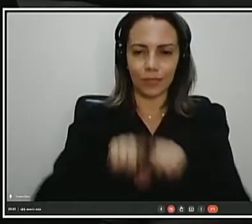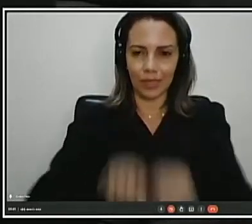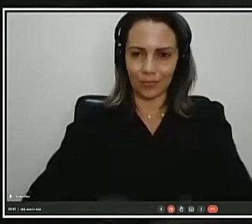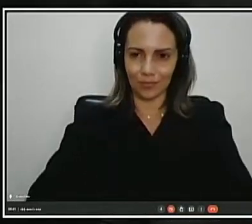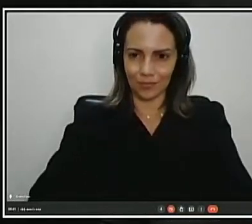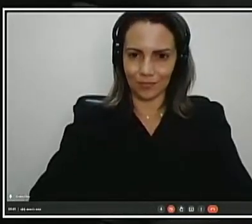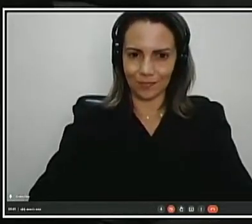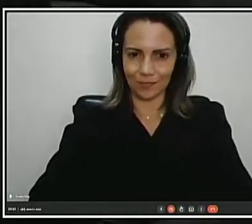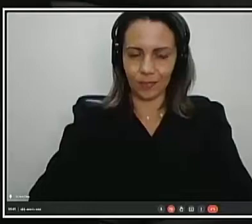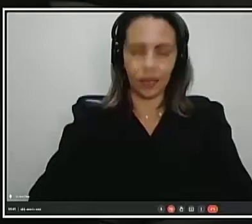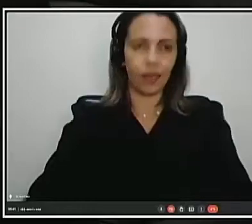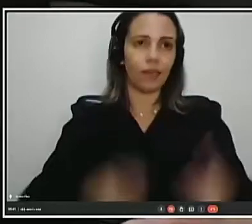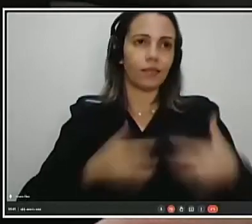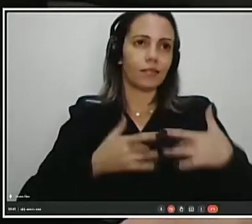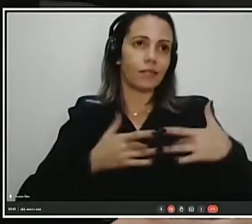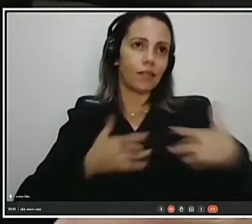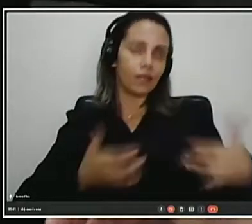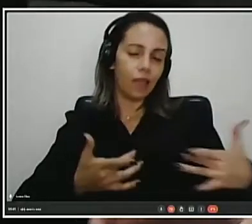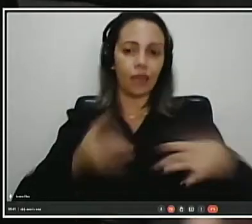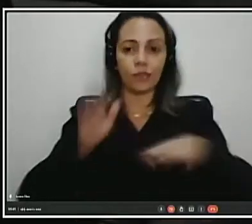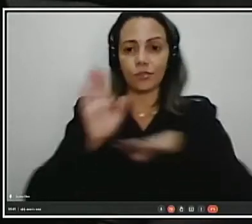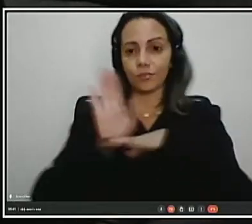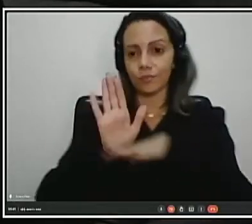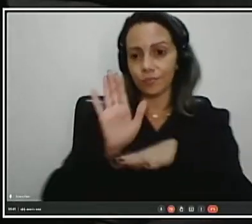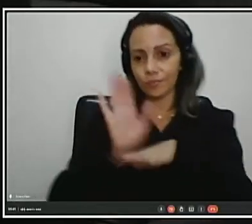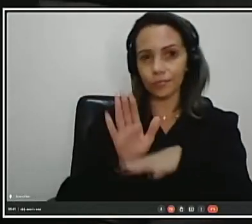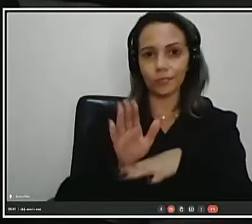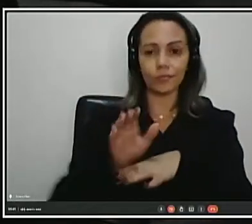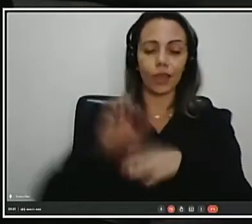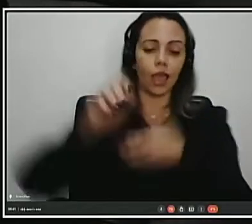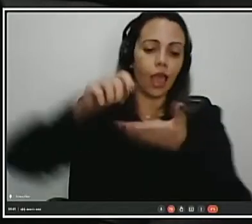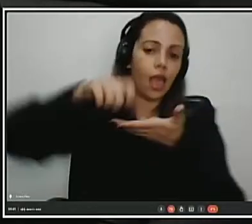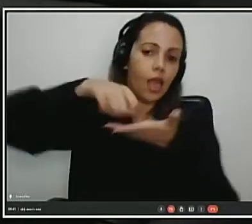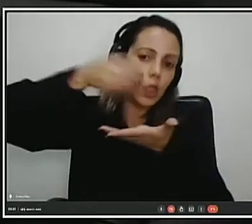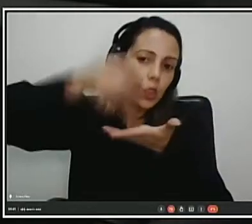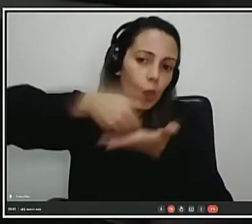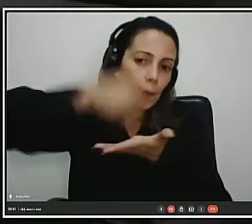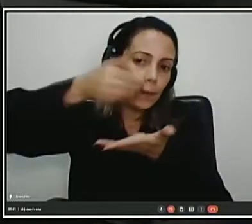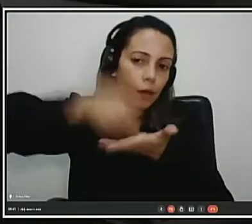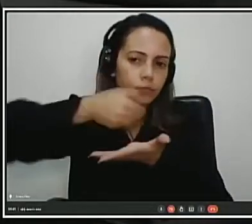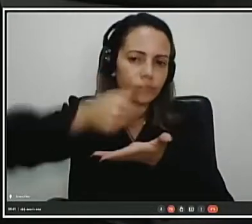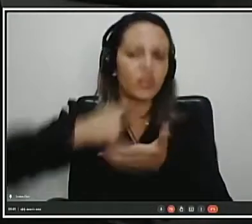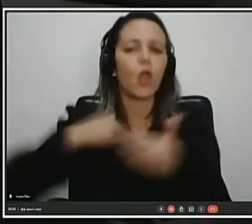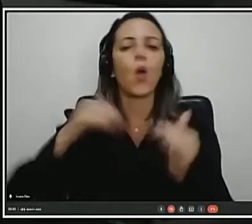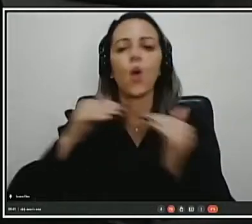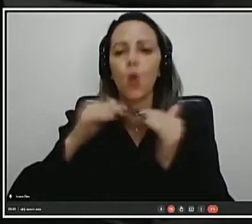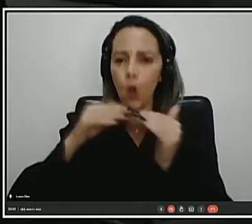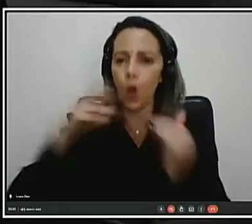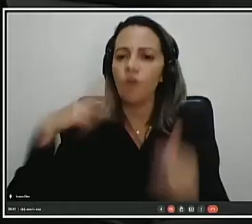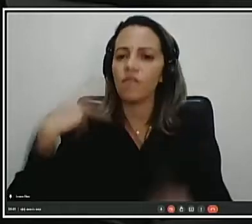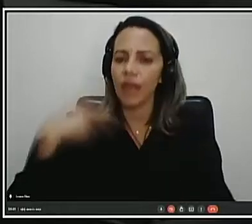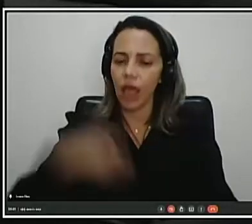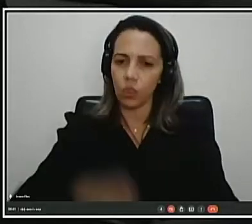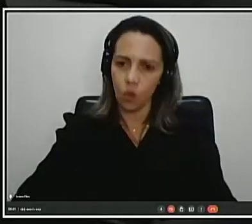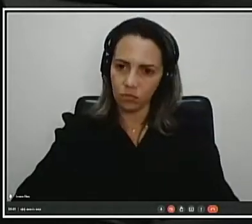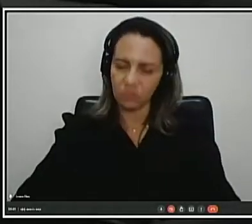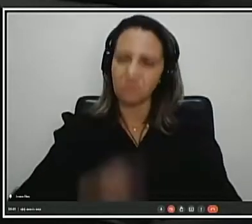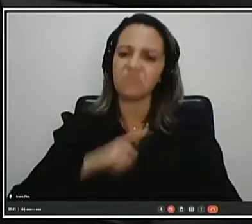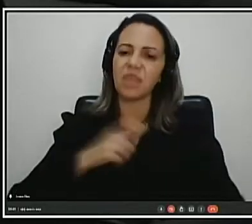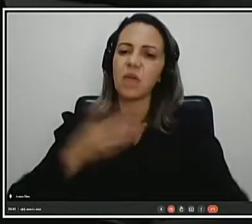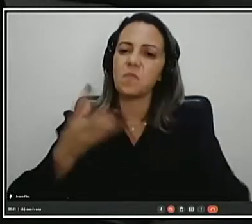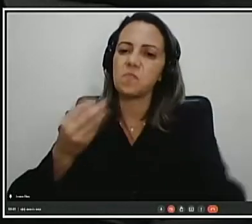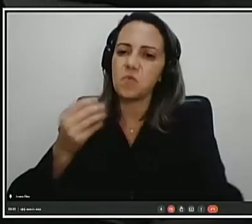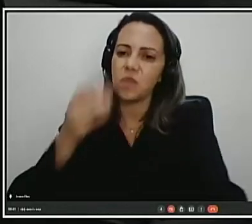de caridade, de ação social, de sopão, eu concordo com o vereador. Tem muitos aí que eu vejo que divulgam,